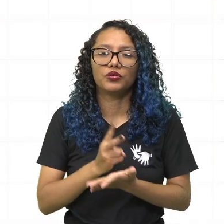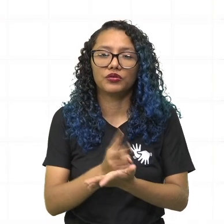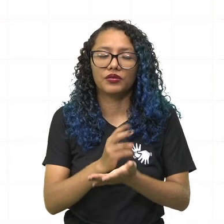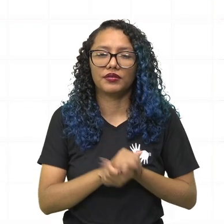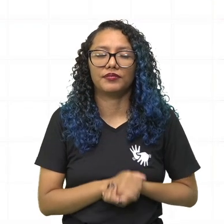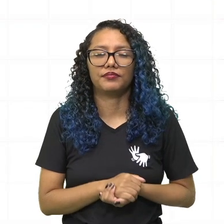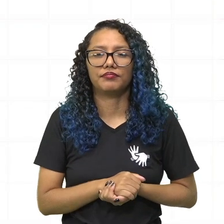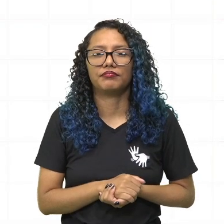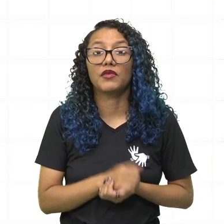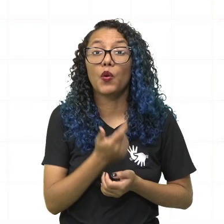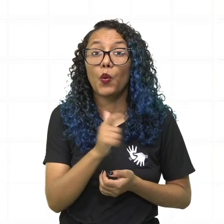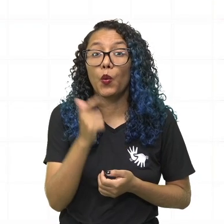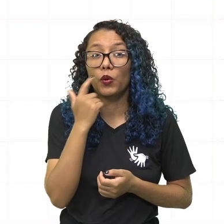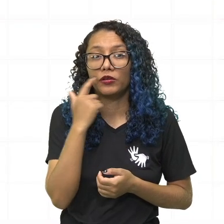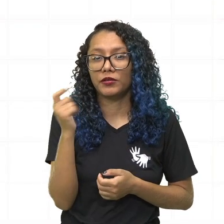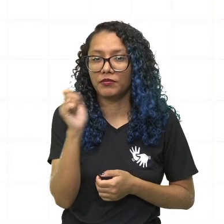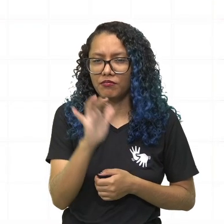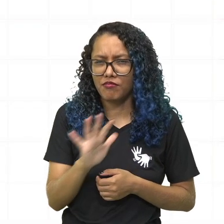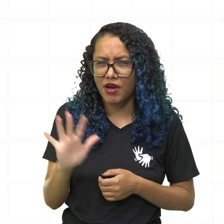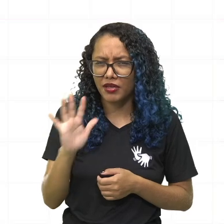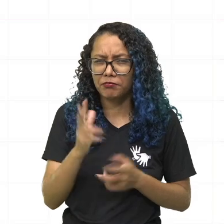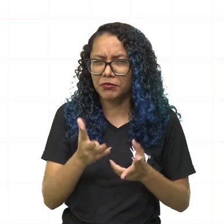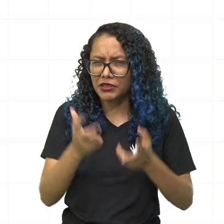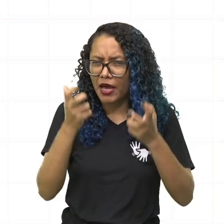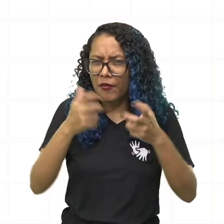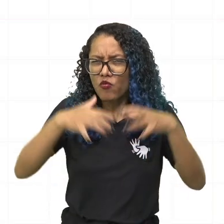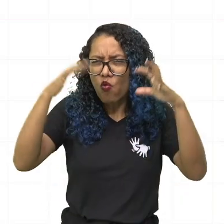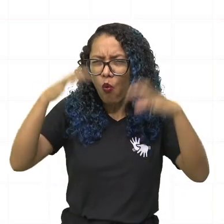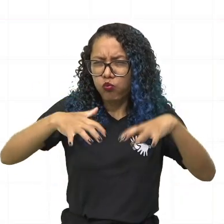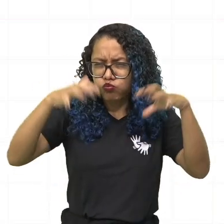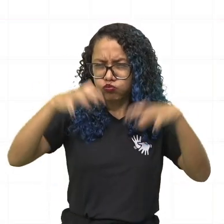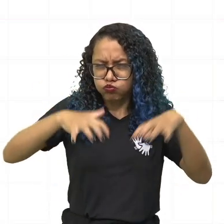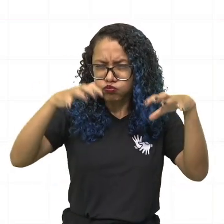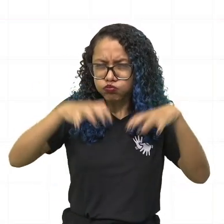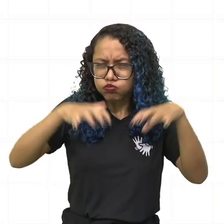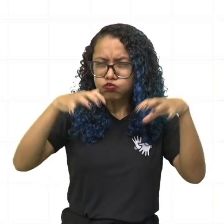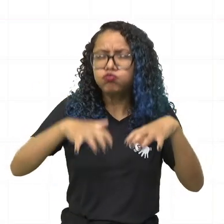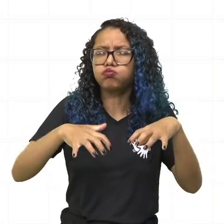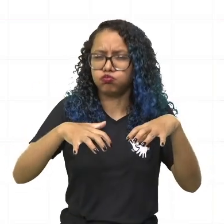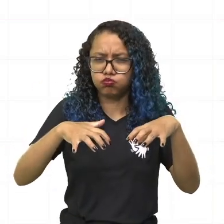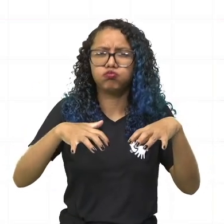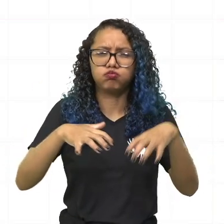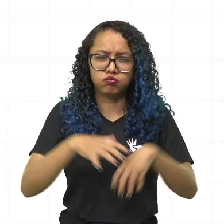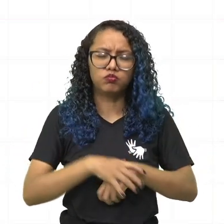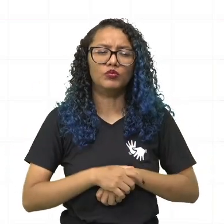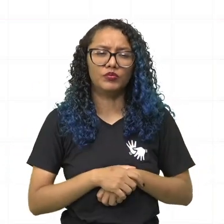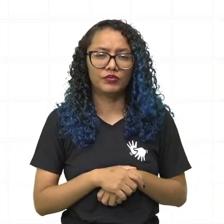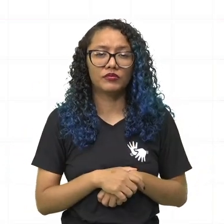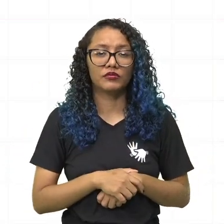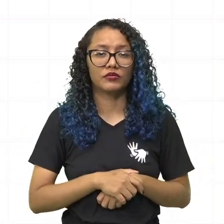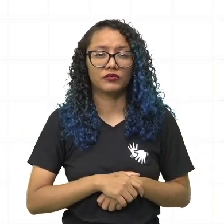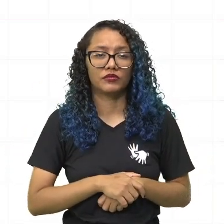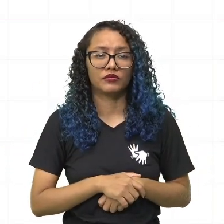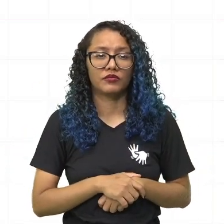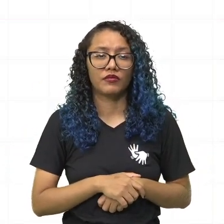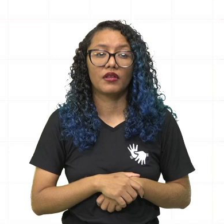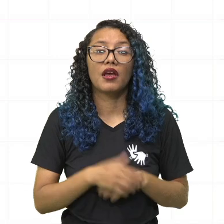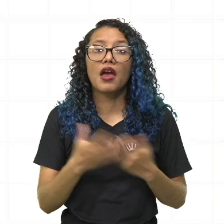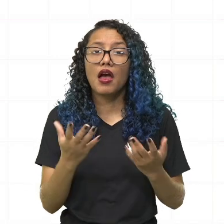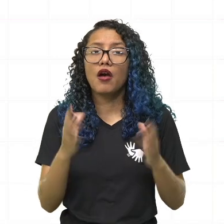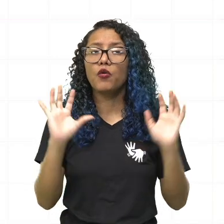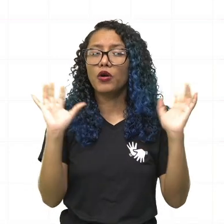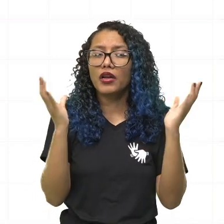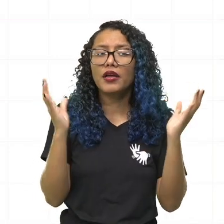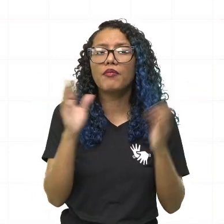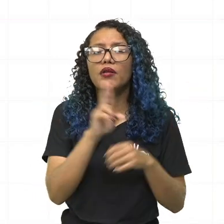essa imagem, né? A quantidade de chuva que está aí, né? A gente tem aí o clima equatorial, que é o tipo